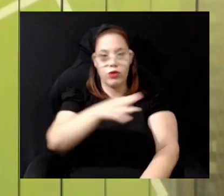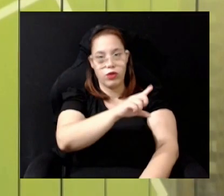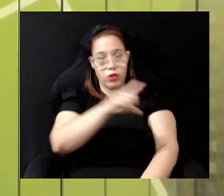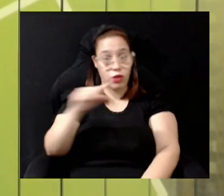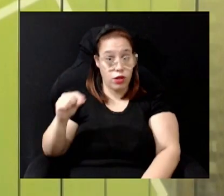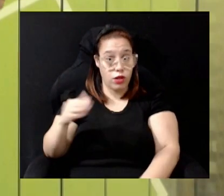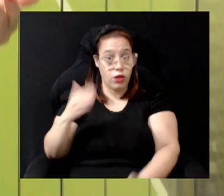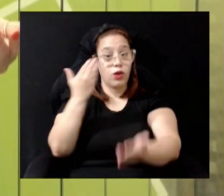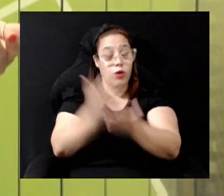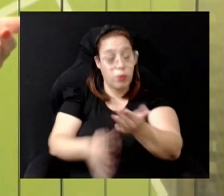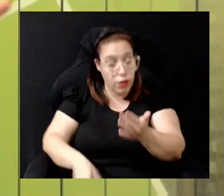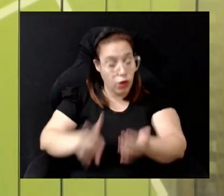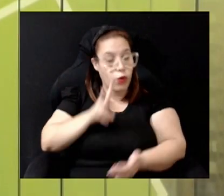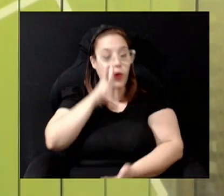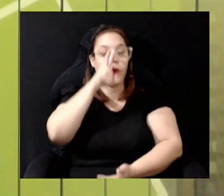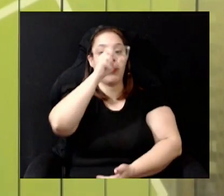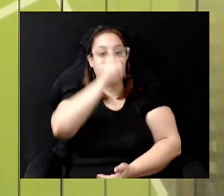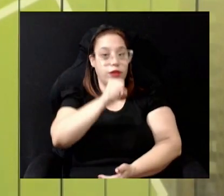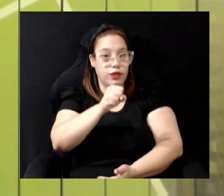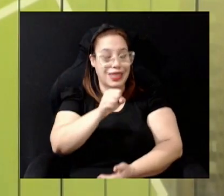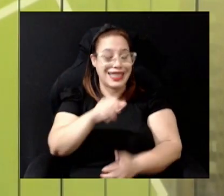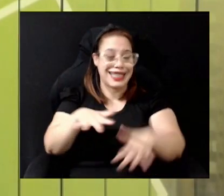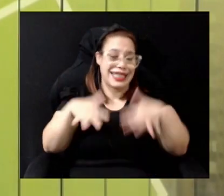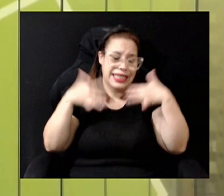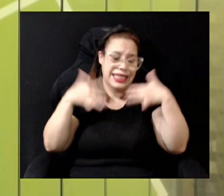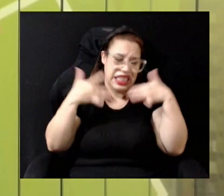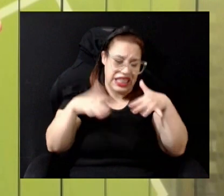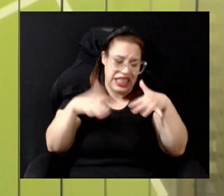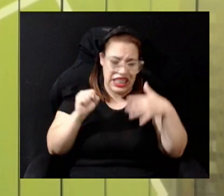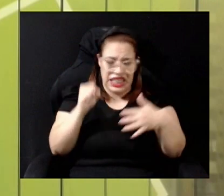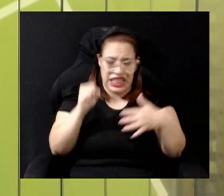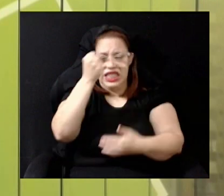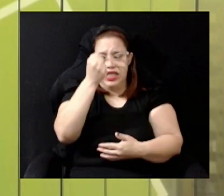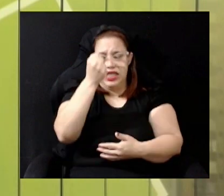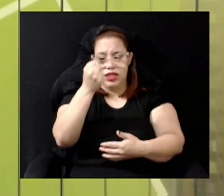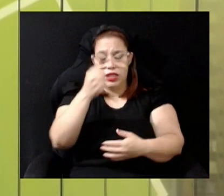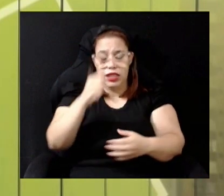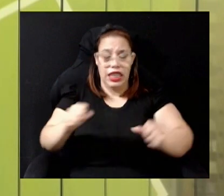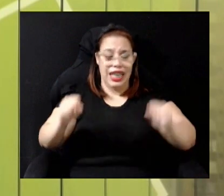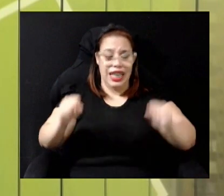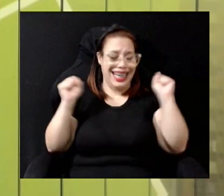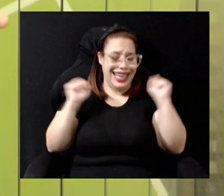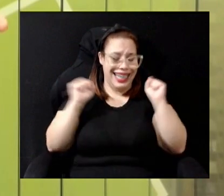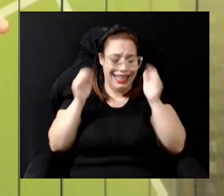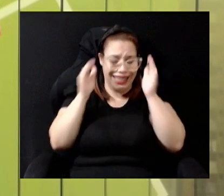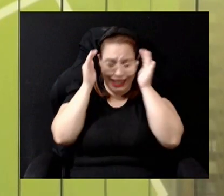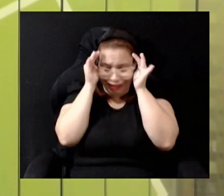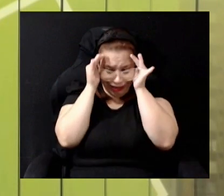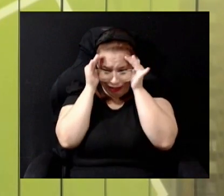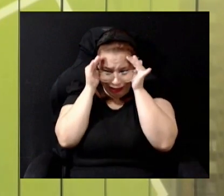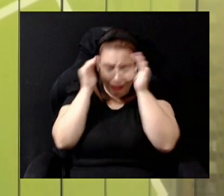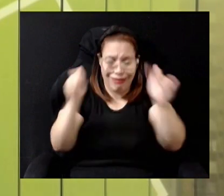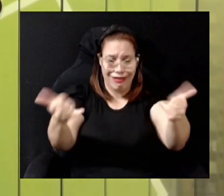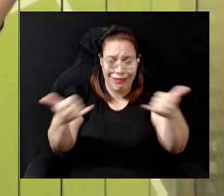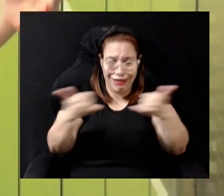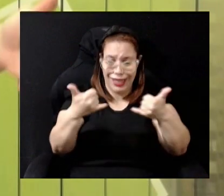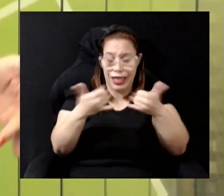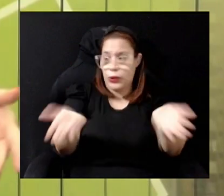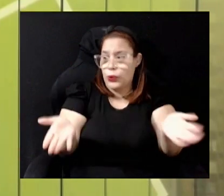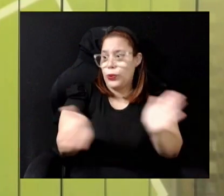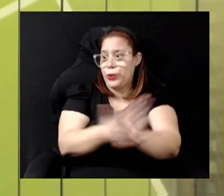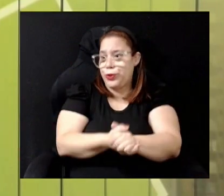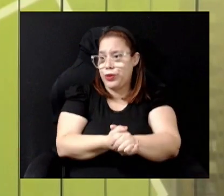força, ele fez estragos, mas a gente ficou muito ansioso com todas as notícias que vinham, né? Aquele